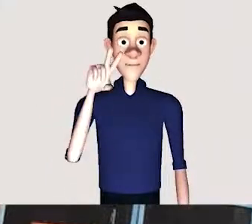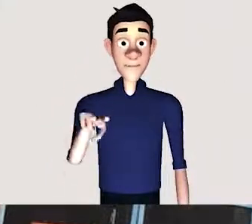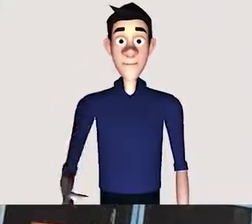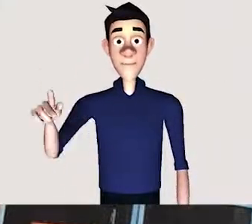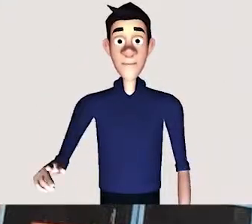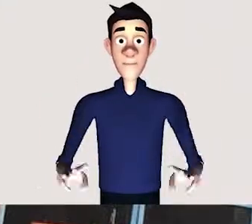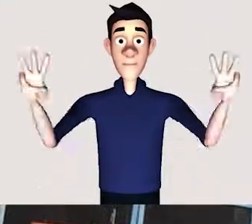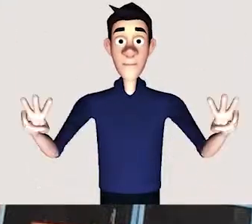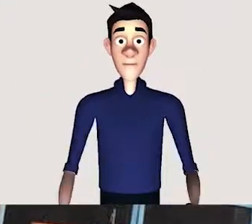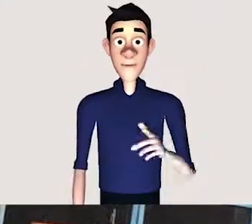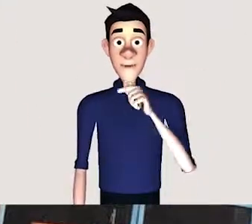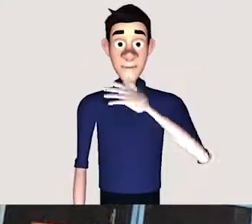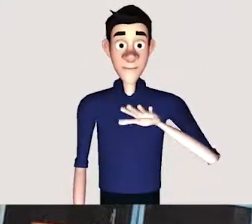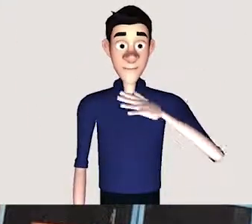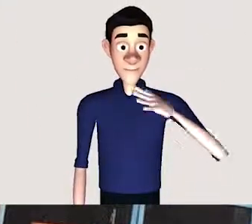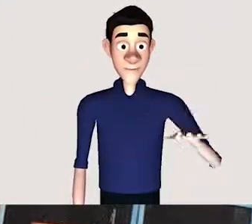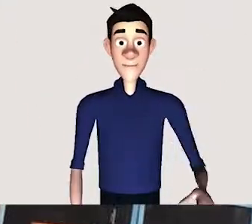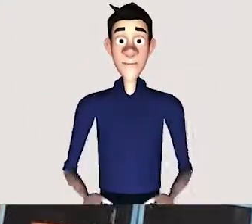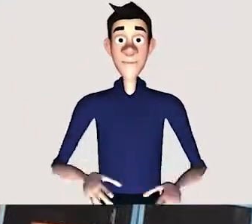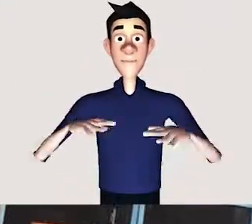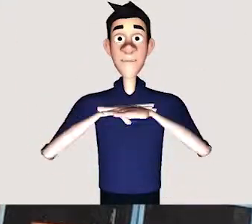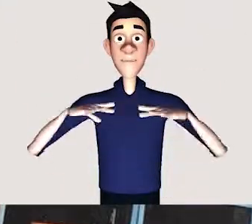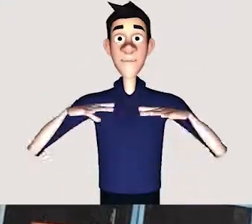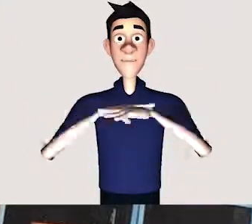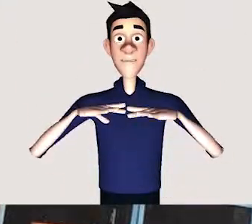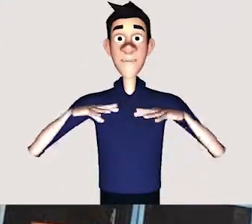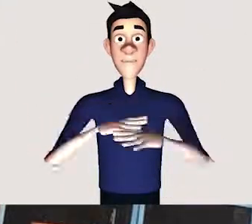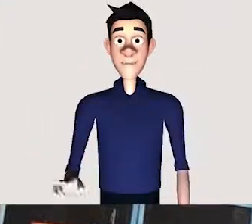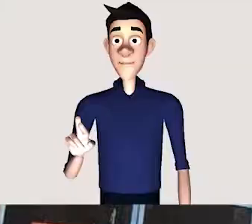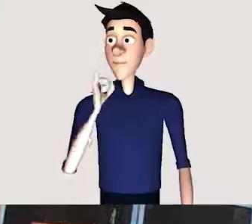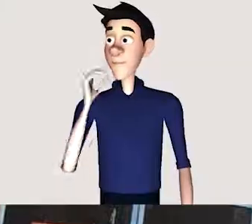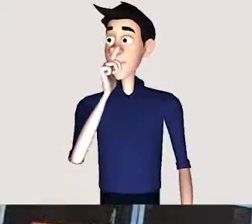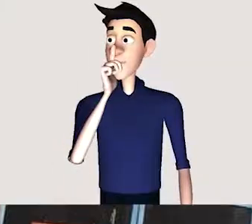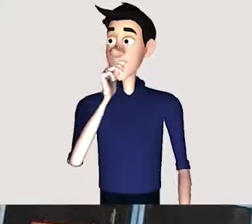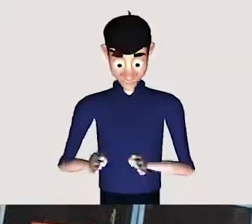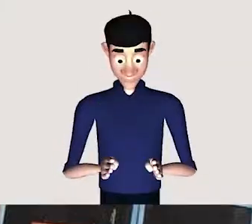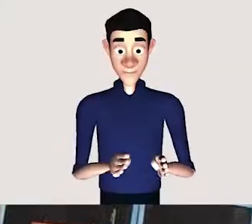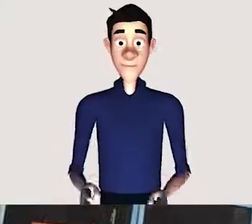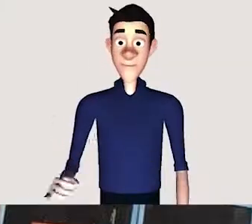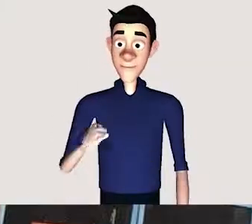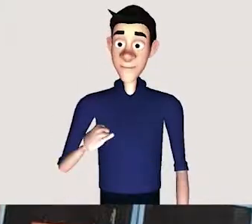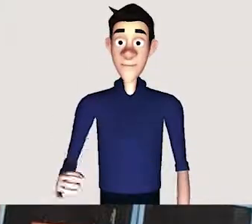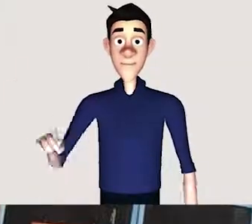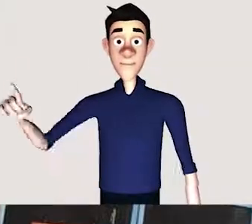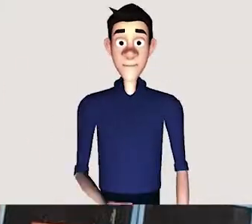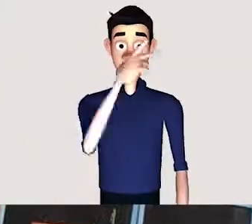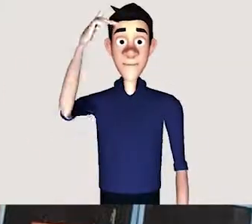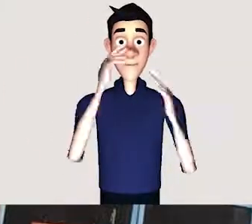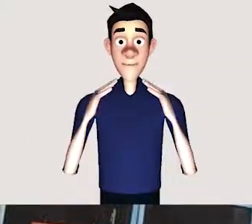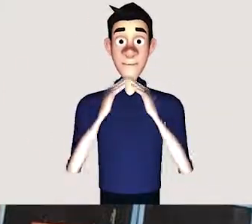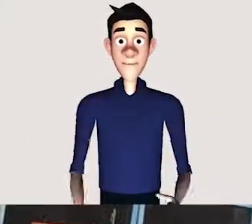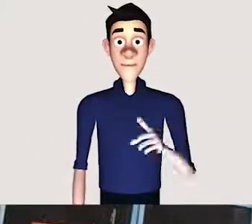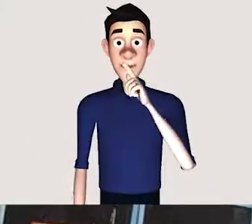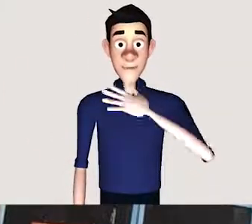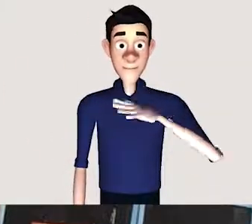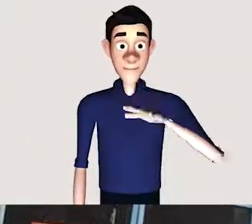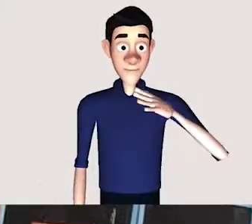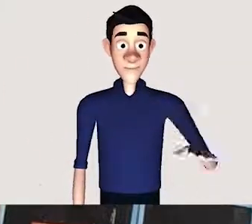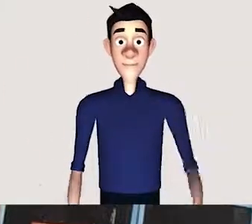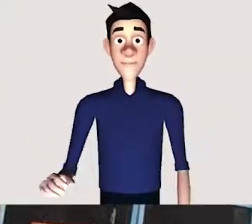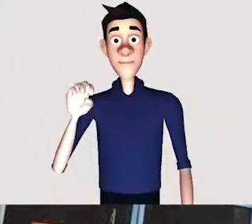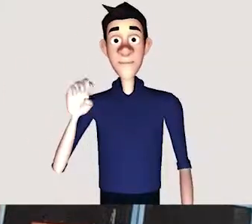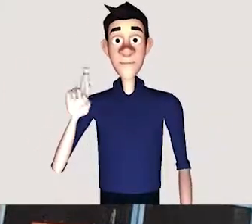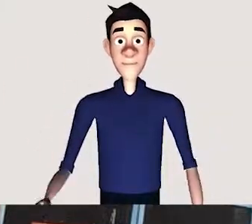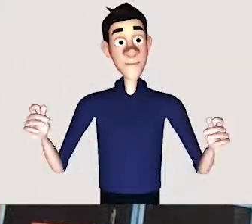Maré, também na cidade do Rio de Janeiro. Lá, os moradores da Maré são capazes de produzir